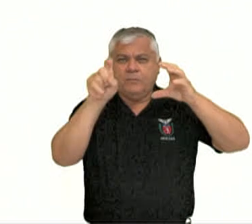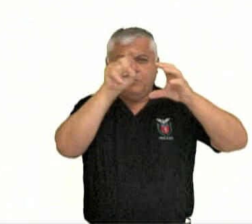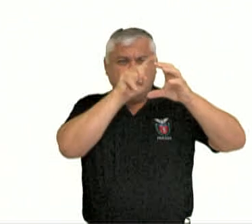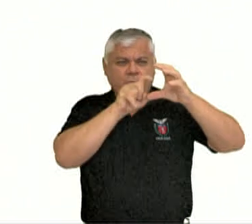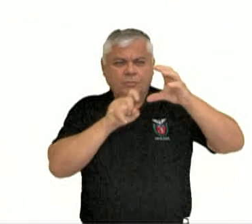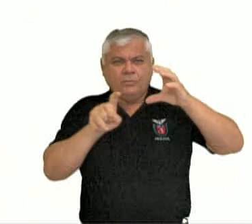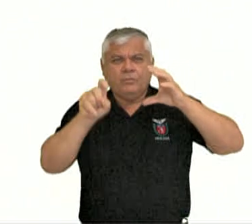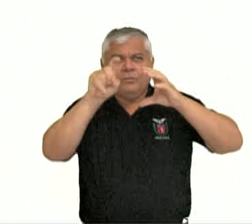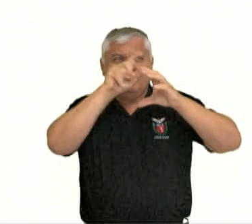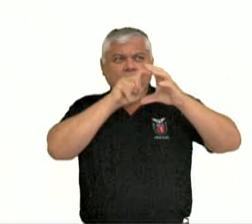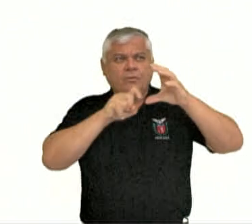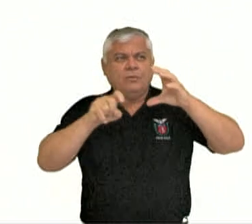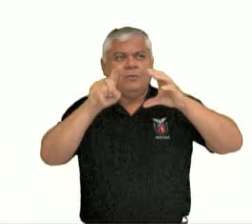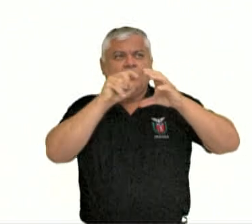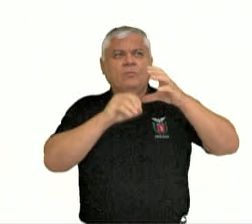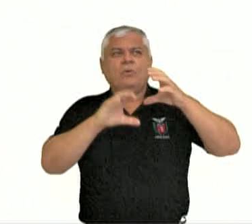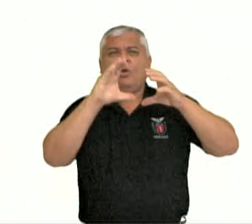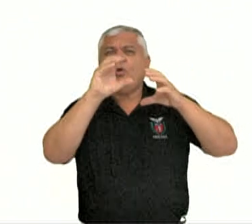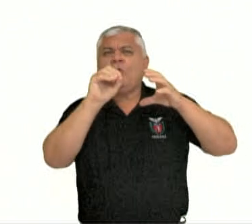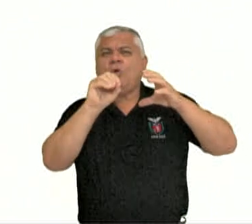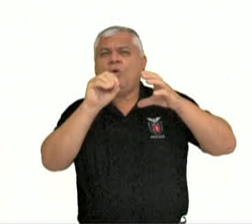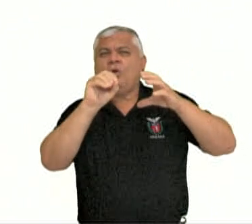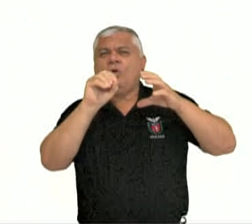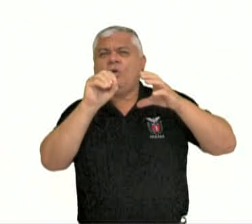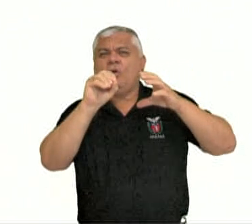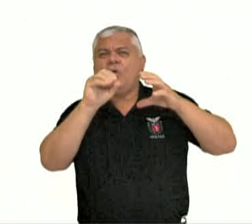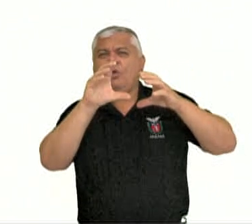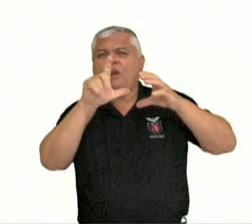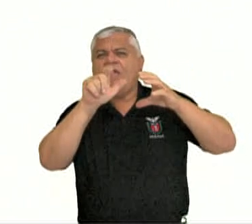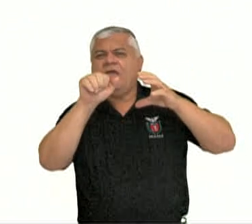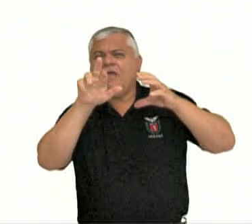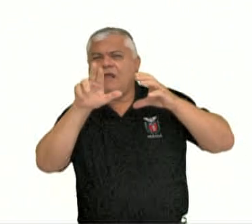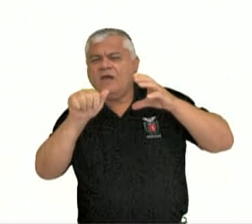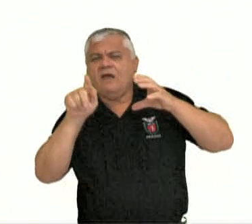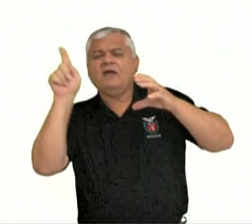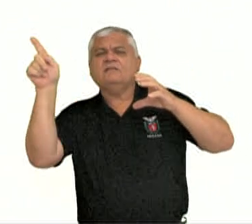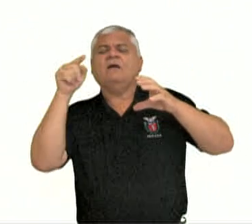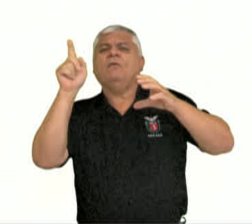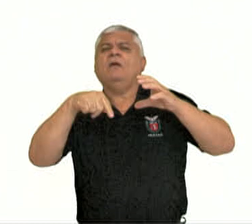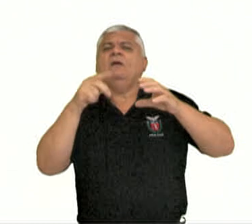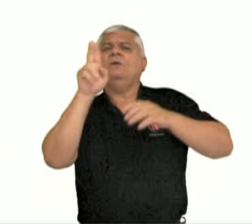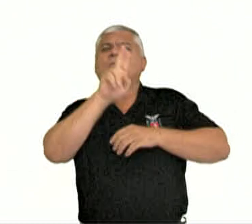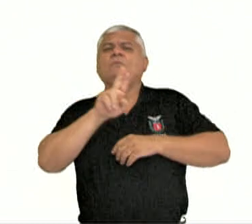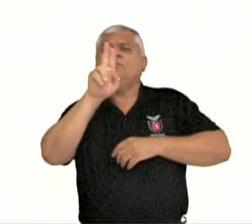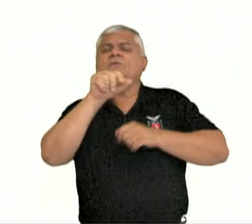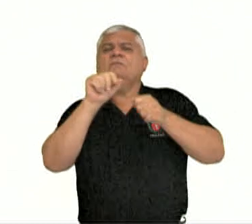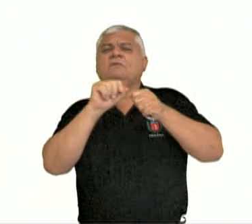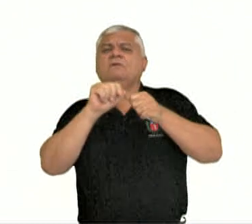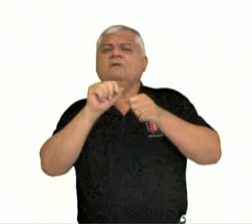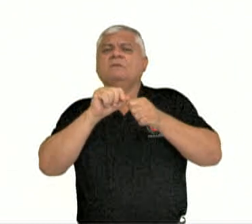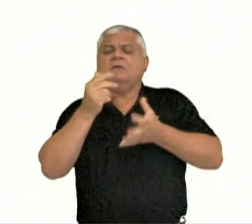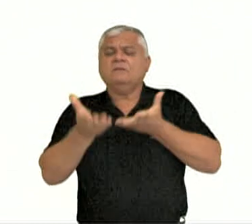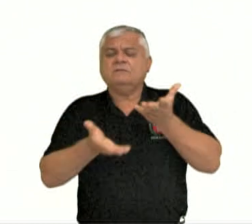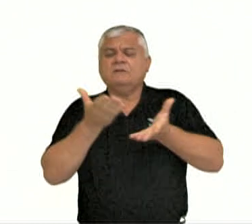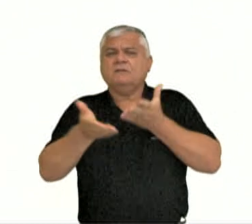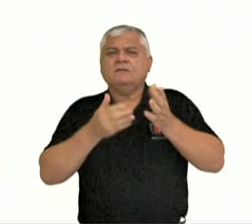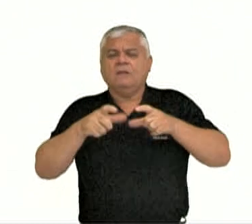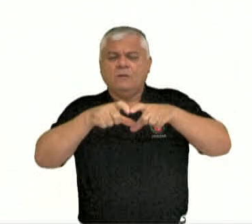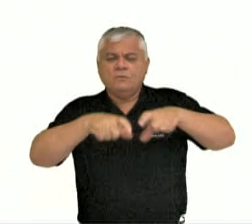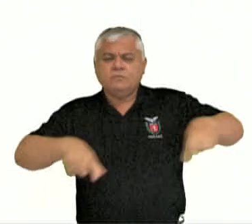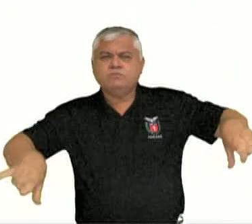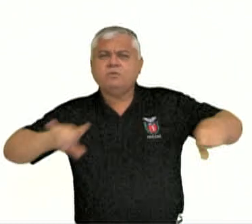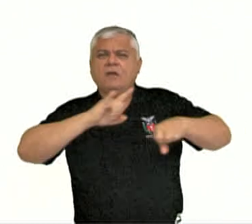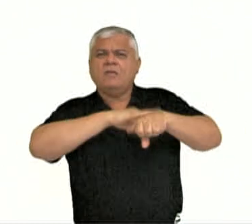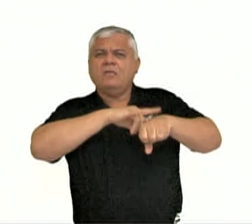gênero Cholera, e essas algas unicelulares, elas são muito utilizadas para o tratamento de esgoto doméstico.